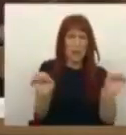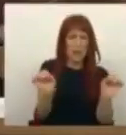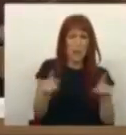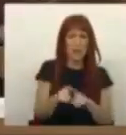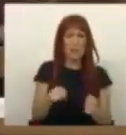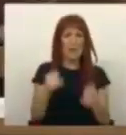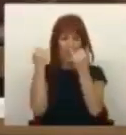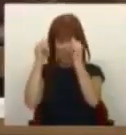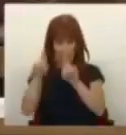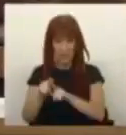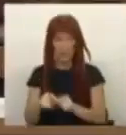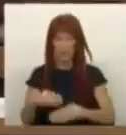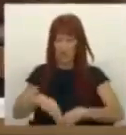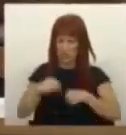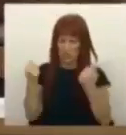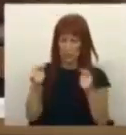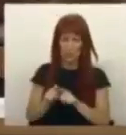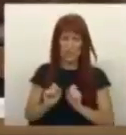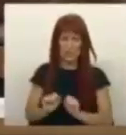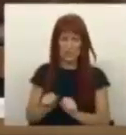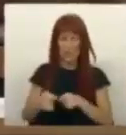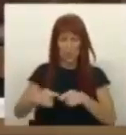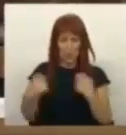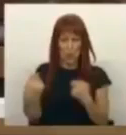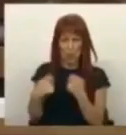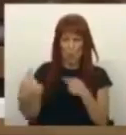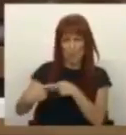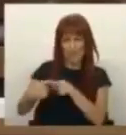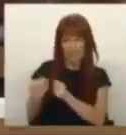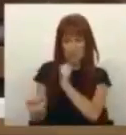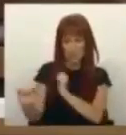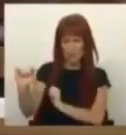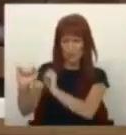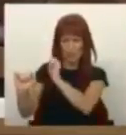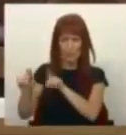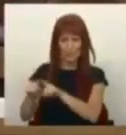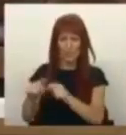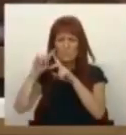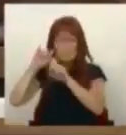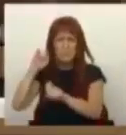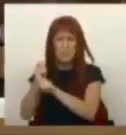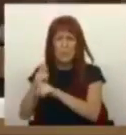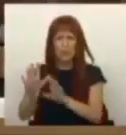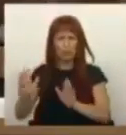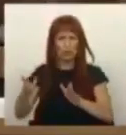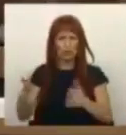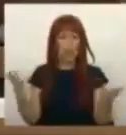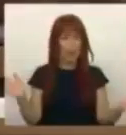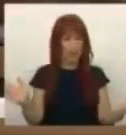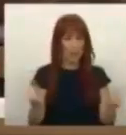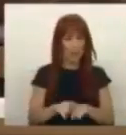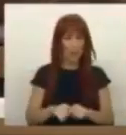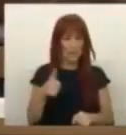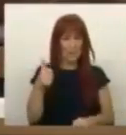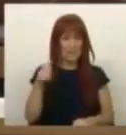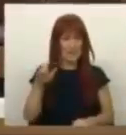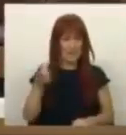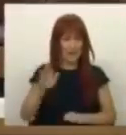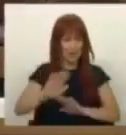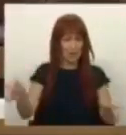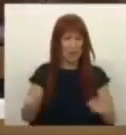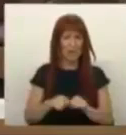a independência de espírito e os conflitos de interesses dos candidatos sejam efetivamente cortinados que já são aliás no pc